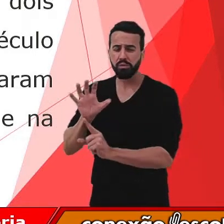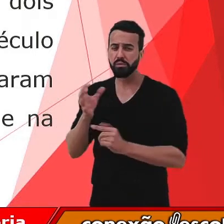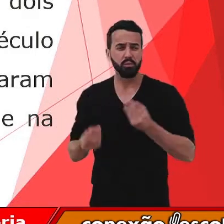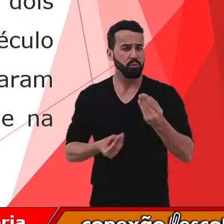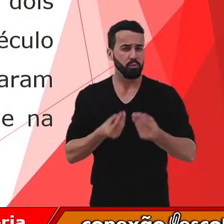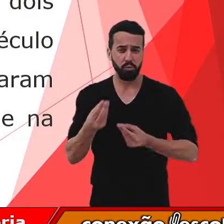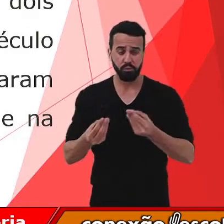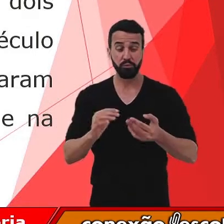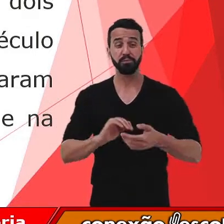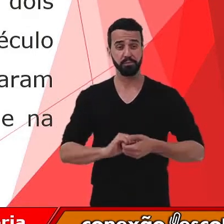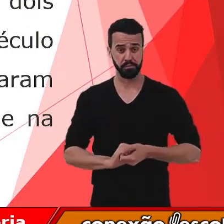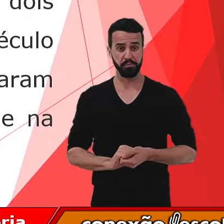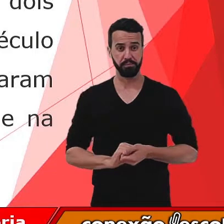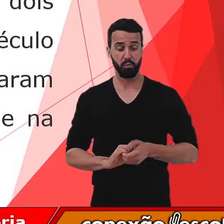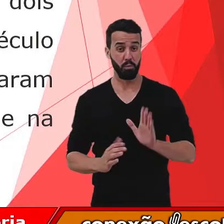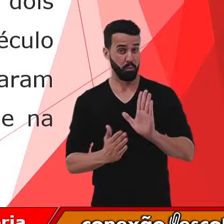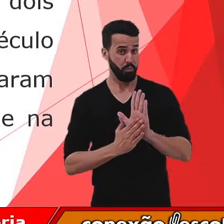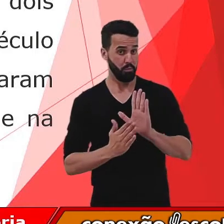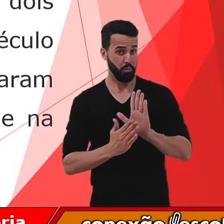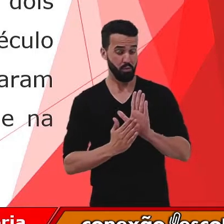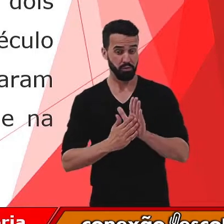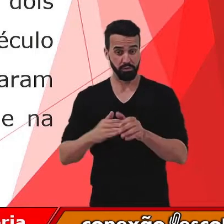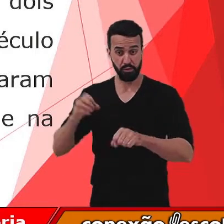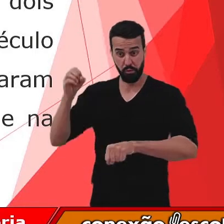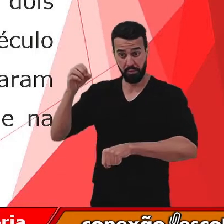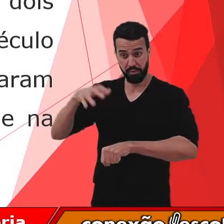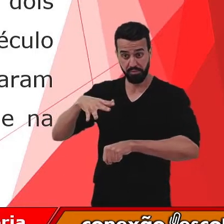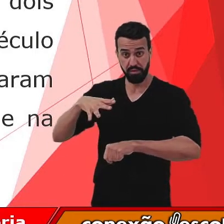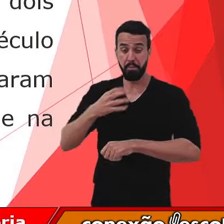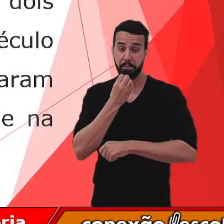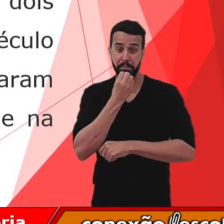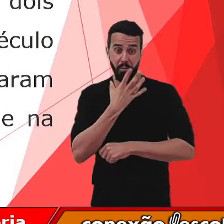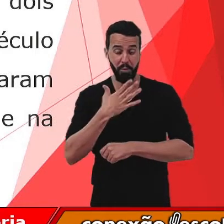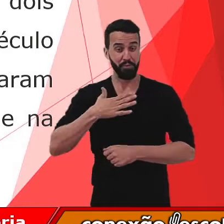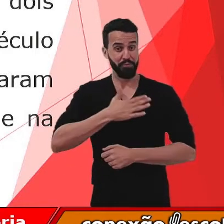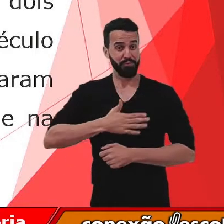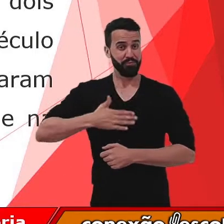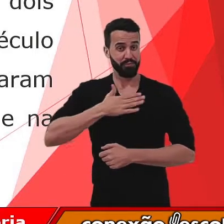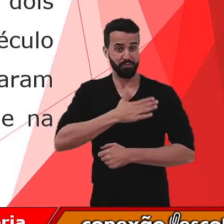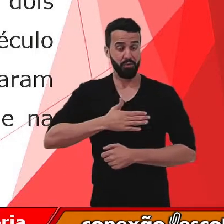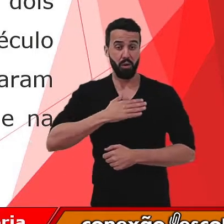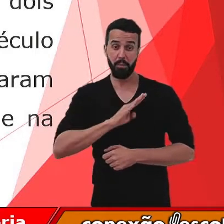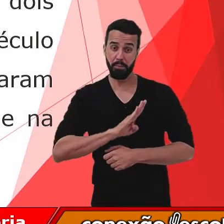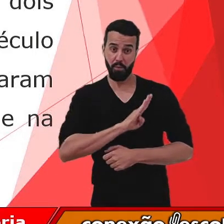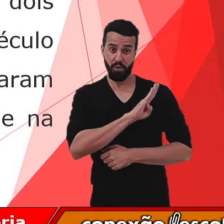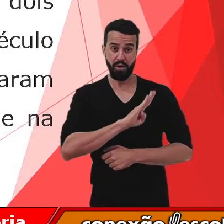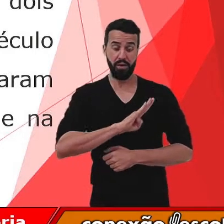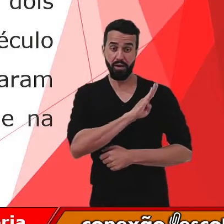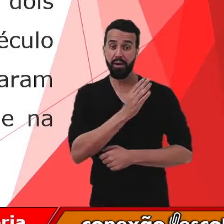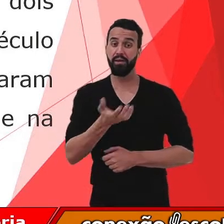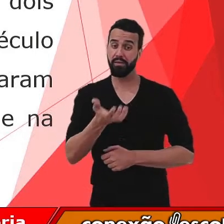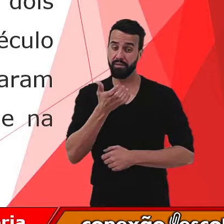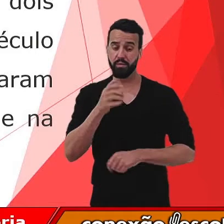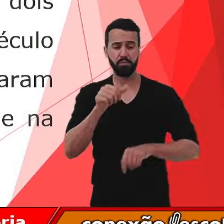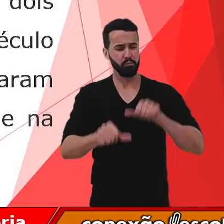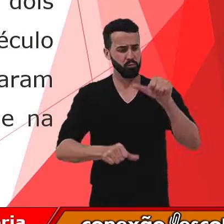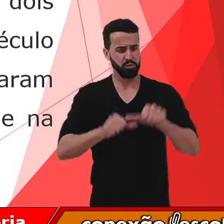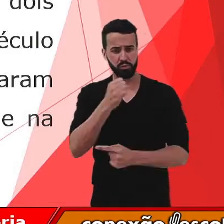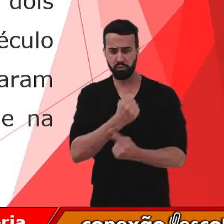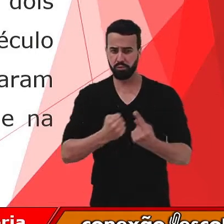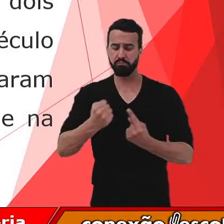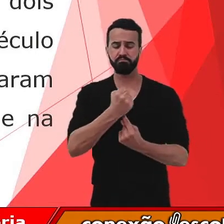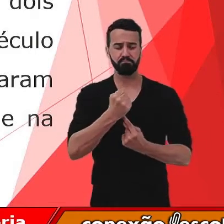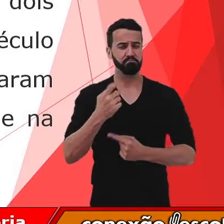propostas iluministas agradaram principalmente à burguesia, que desejava reformas sociais e políticas,